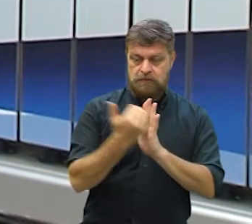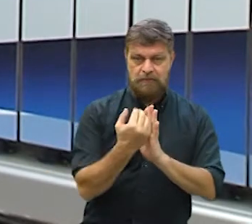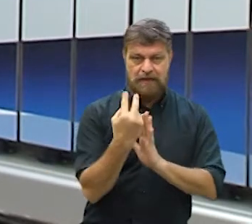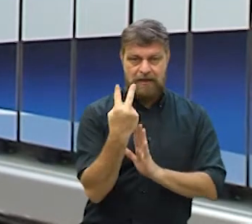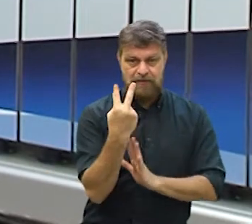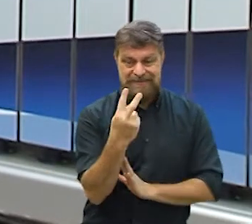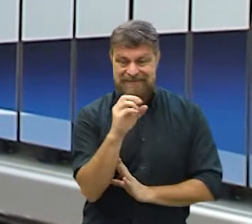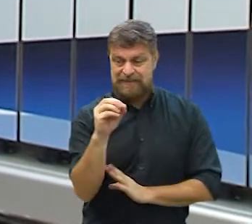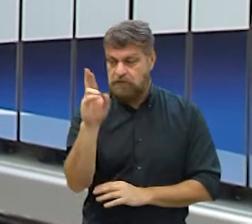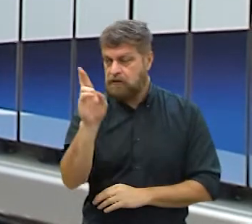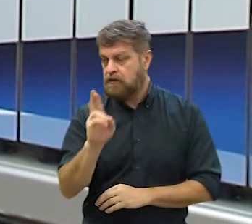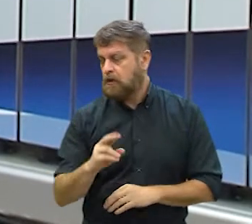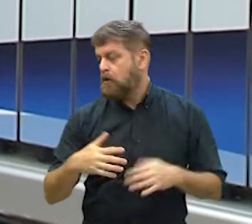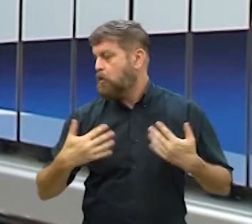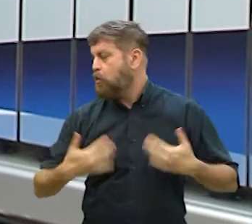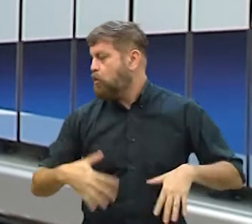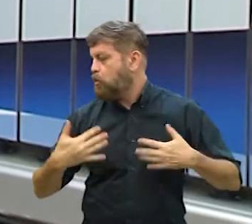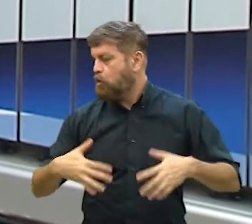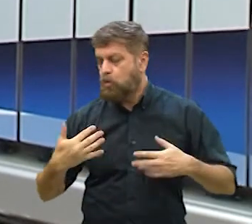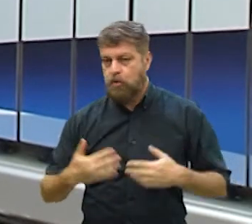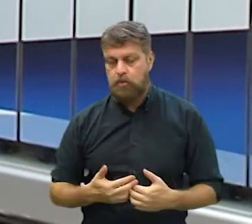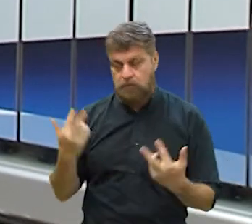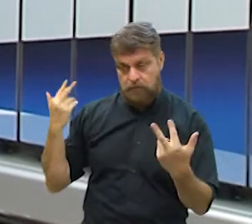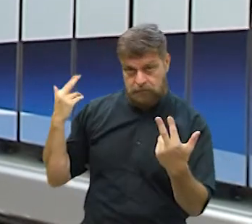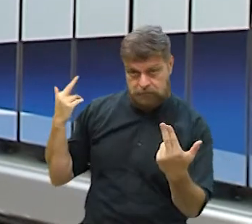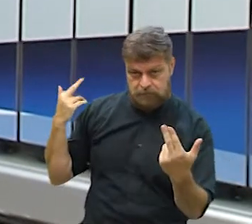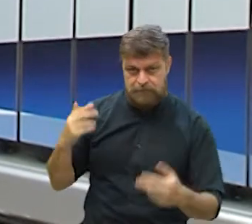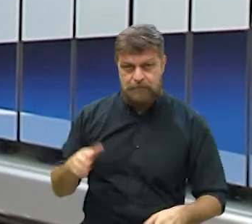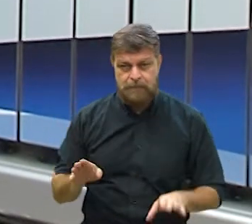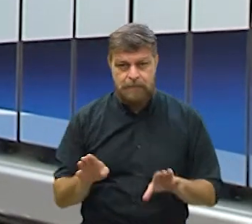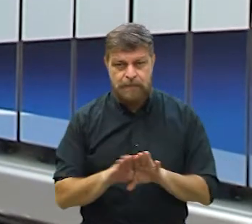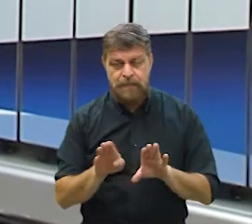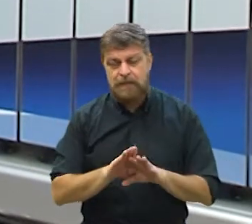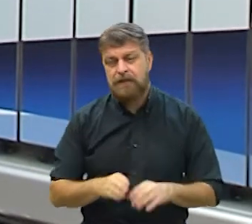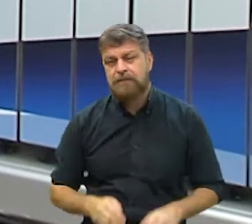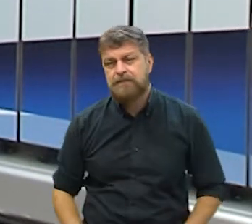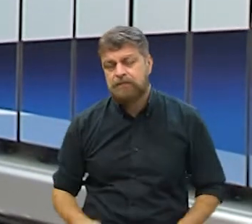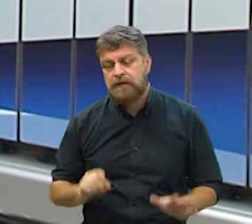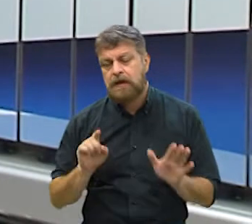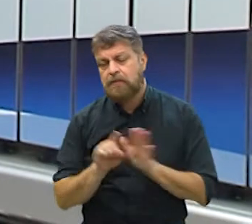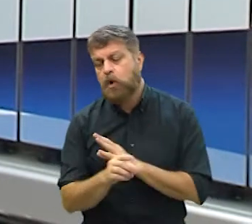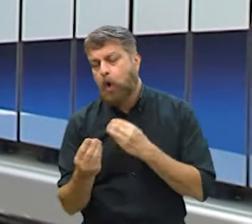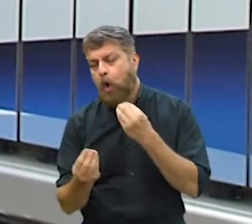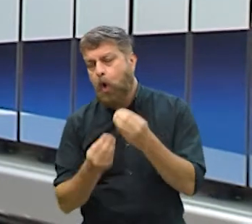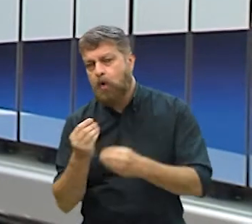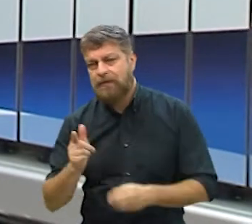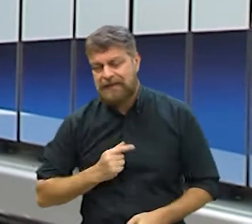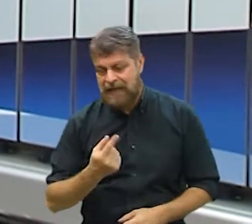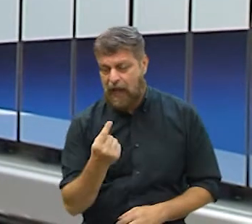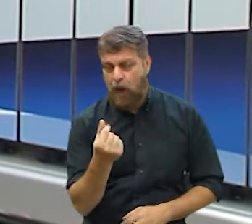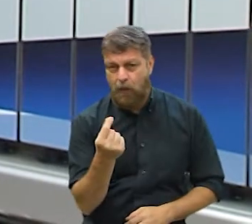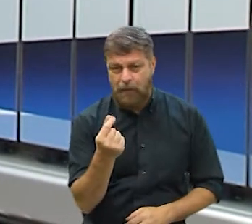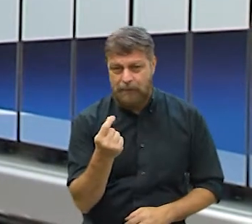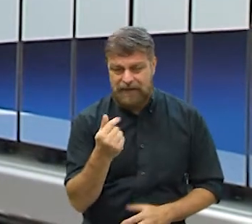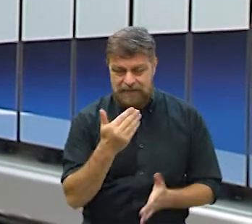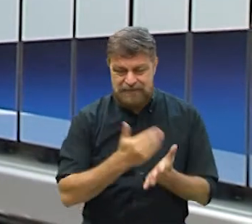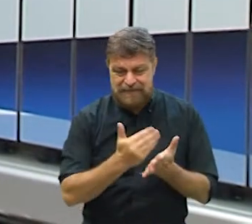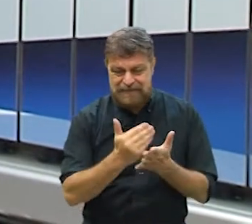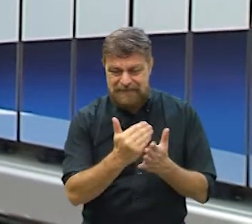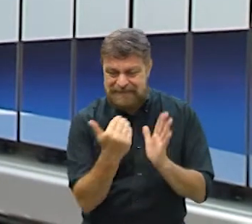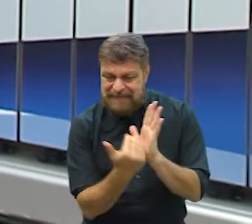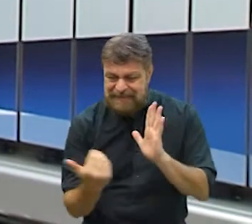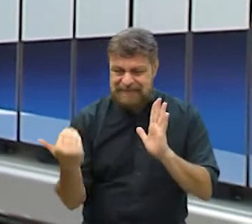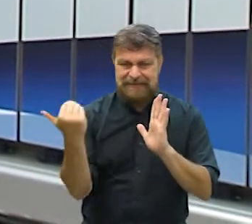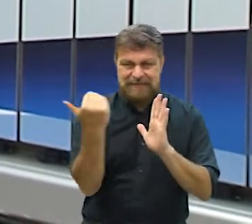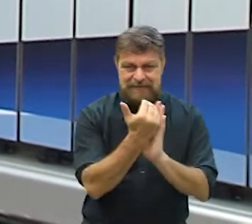para R$ 250 do mesmo mês deste ano. Ali, como que está essa situação de reajuste?